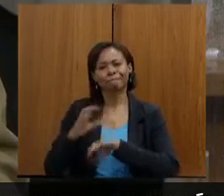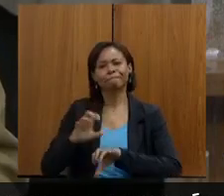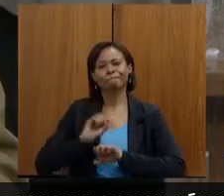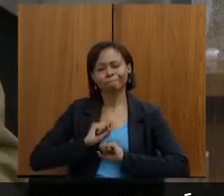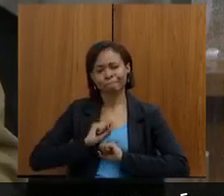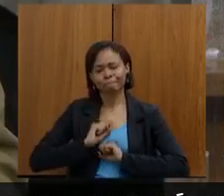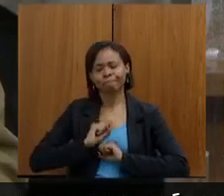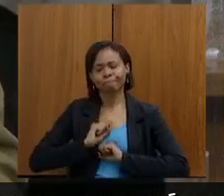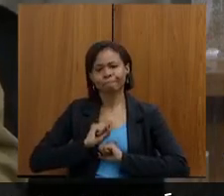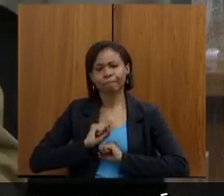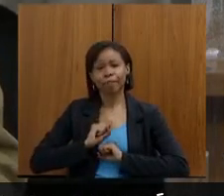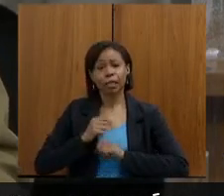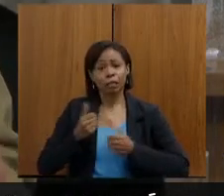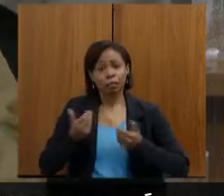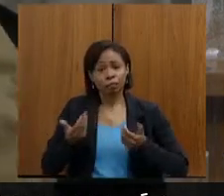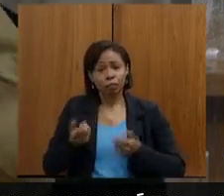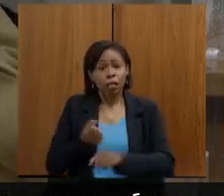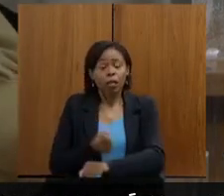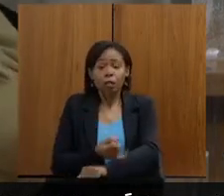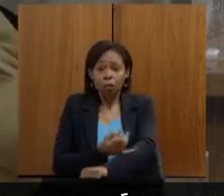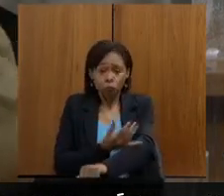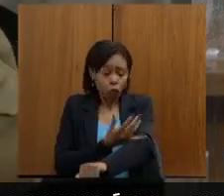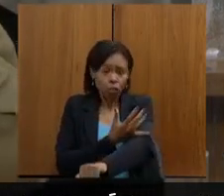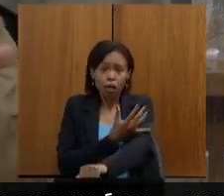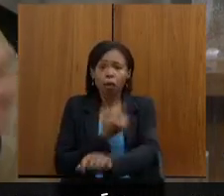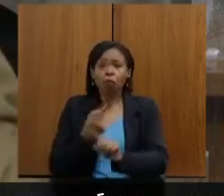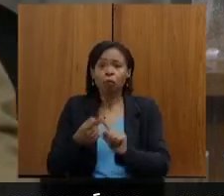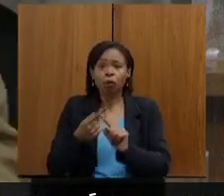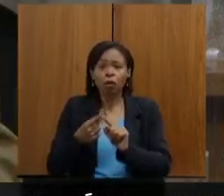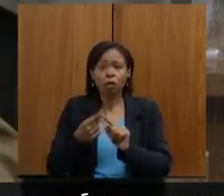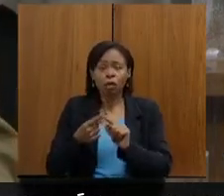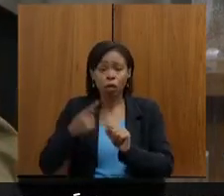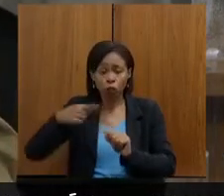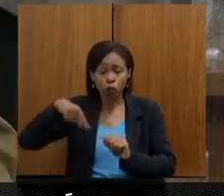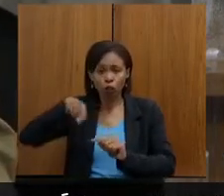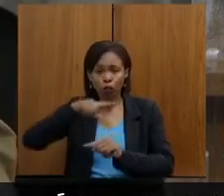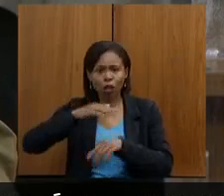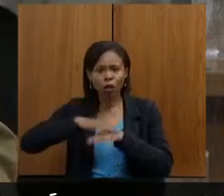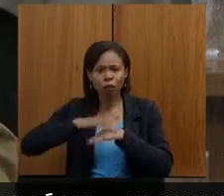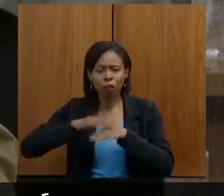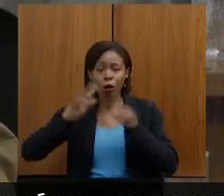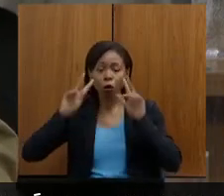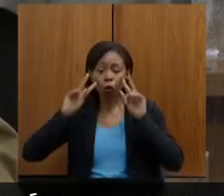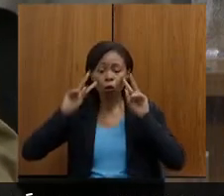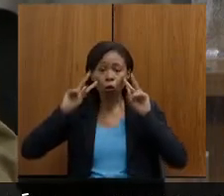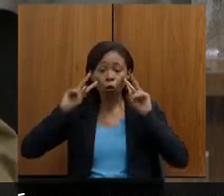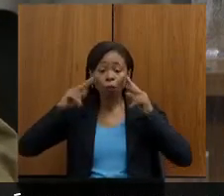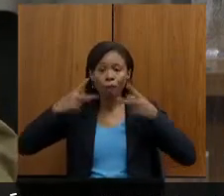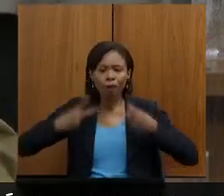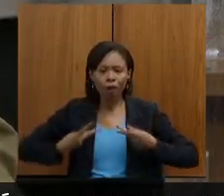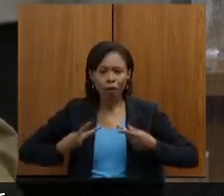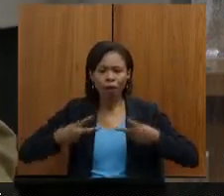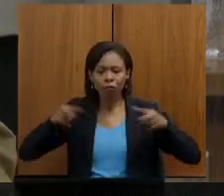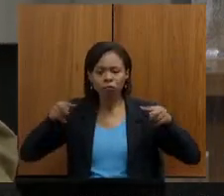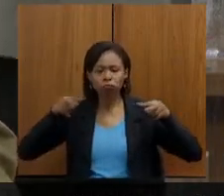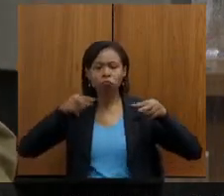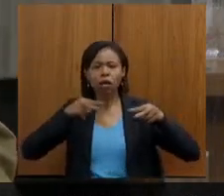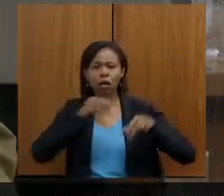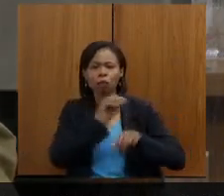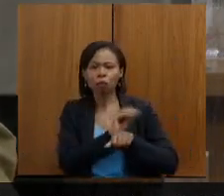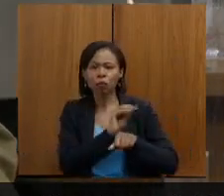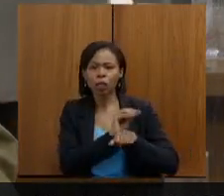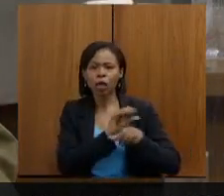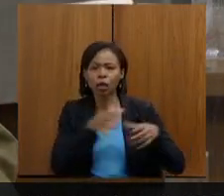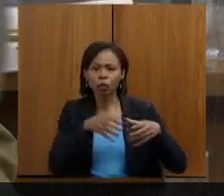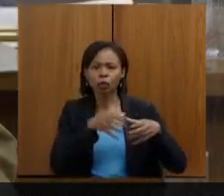muito emocionantes eu acho que qual é a sua ajuda com esse olhar humano que a gente cuidou da Tropa a tropa cuidou da